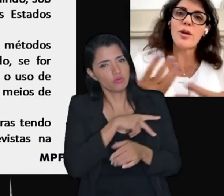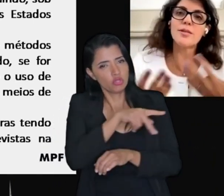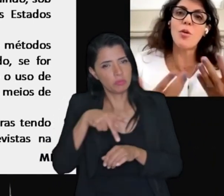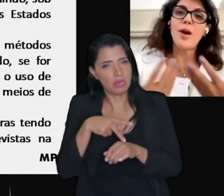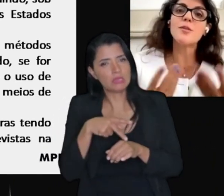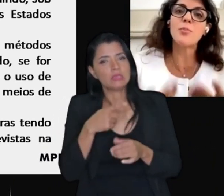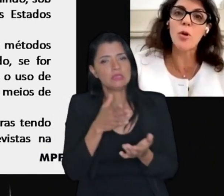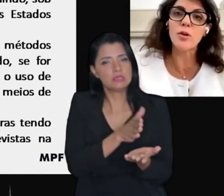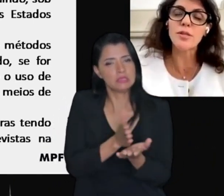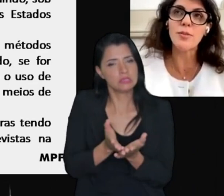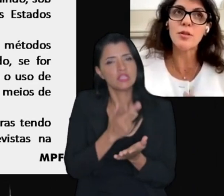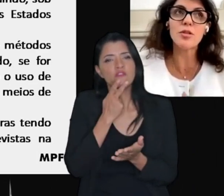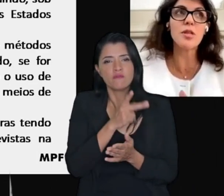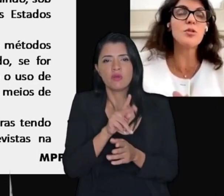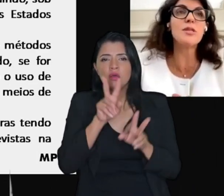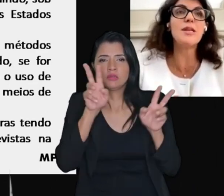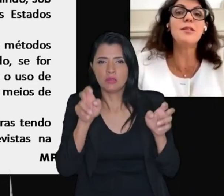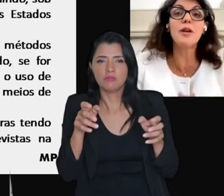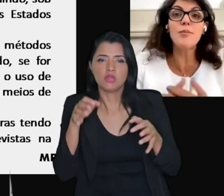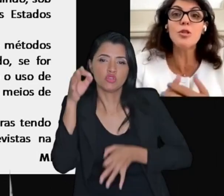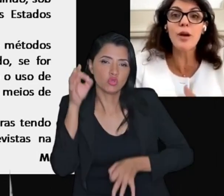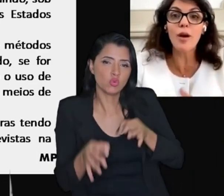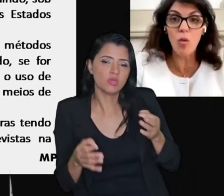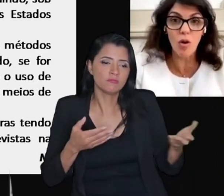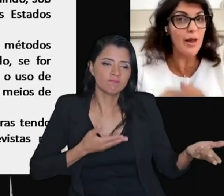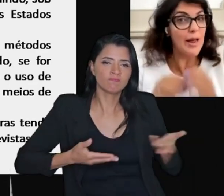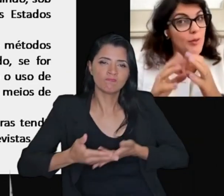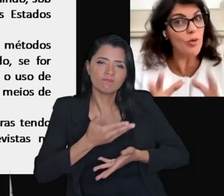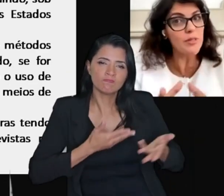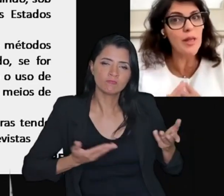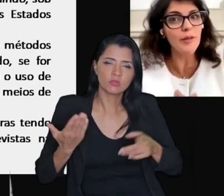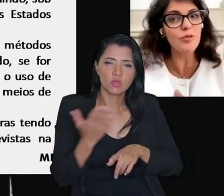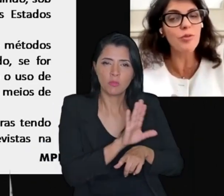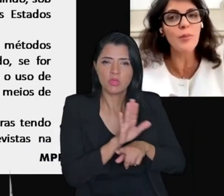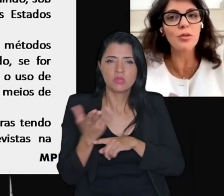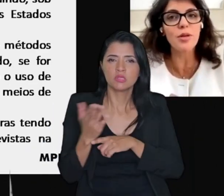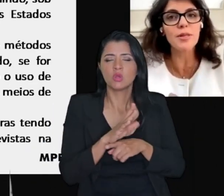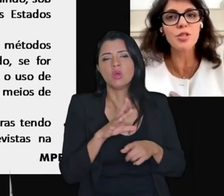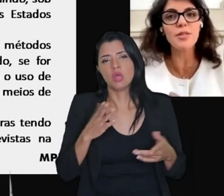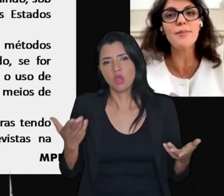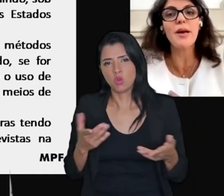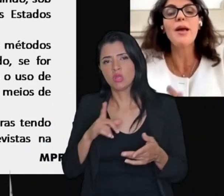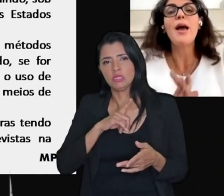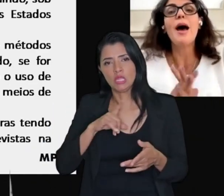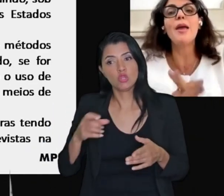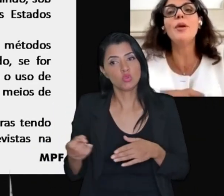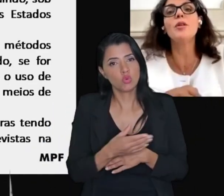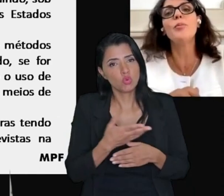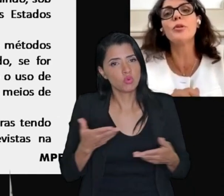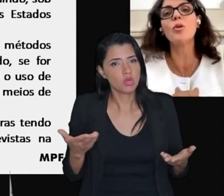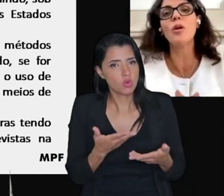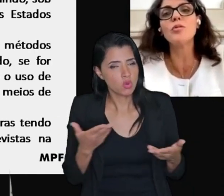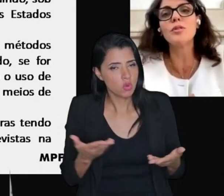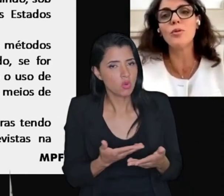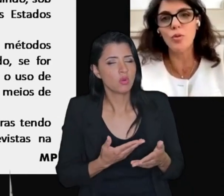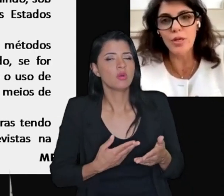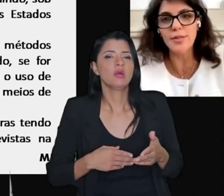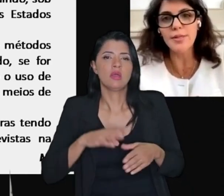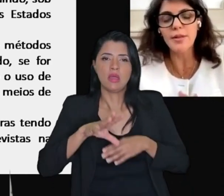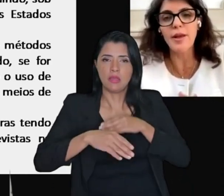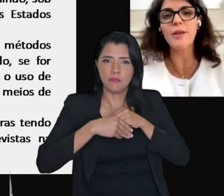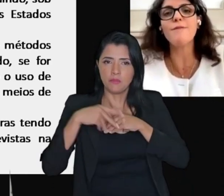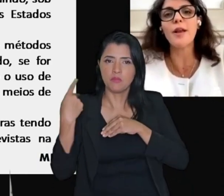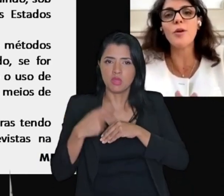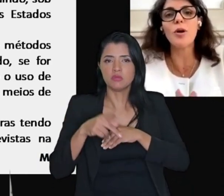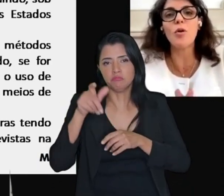Uma cooperação mais próxima. Nós temos em trâmite agora, atualizado, de forma atualizadíssima, a emenda protocolo de São